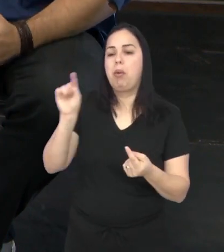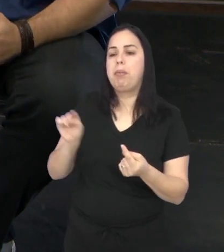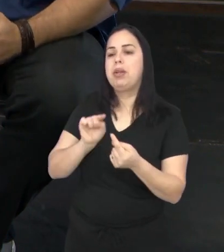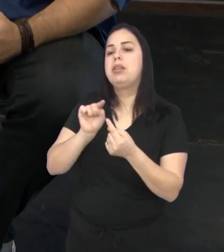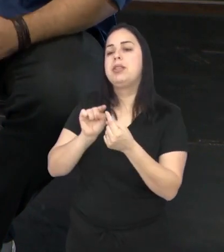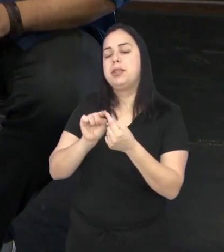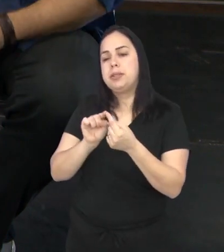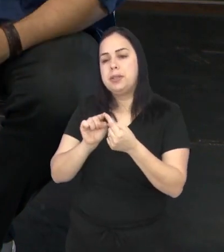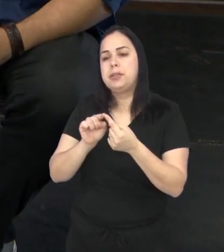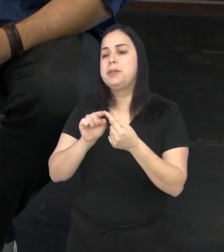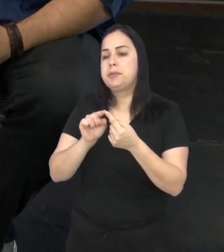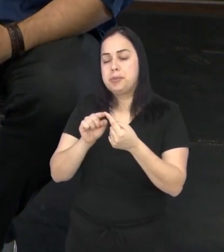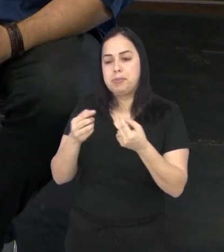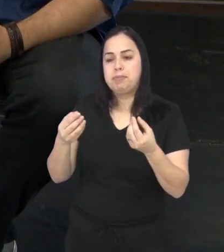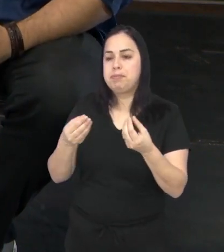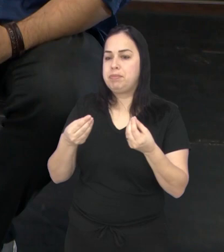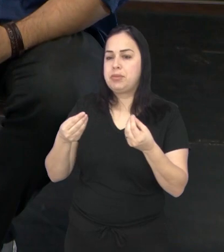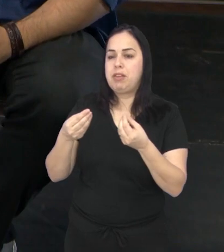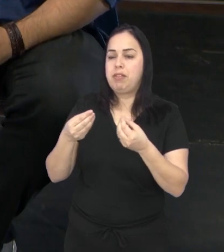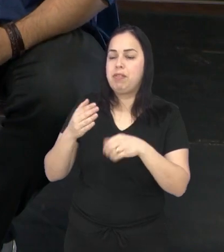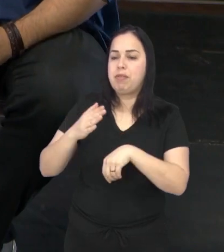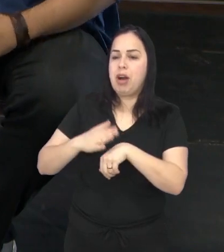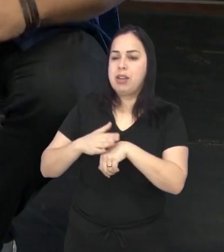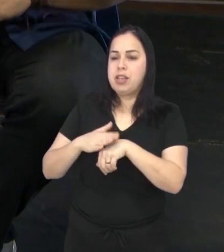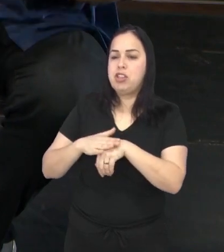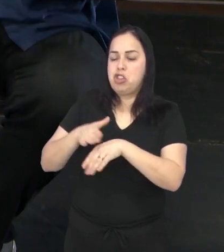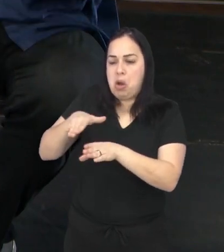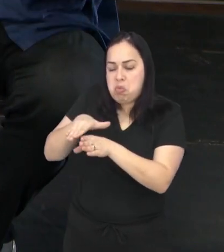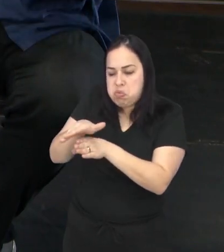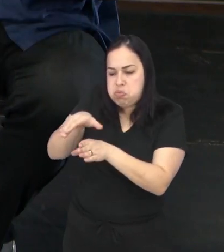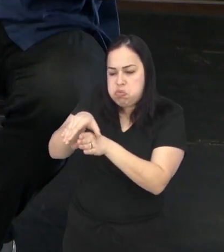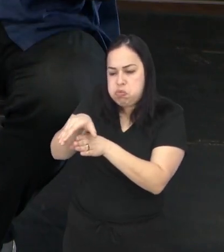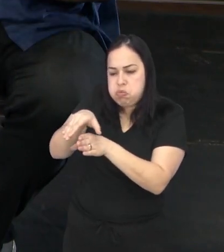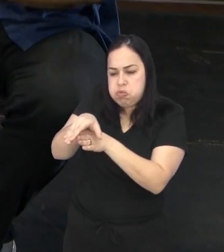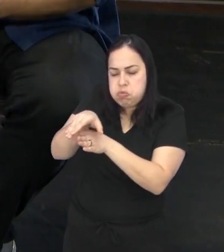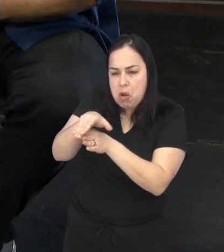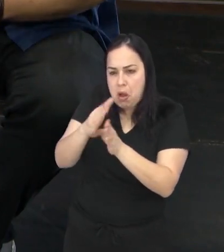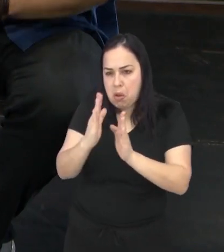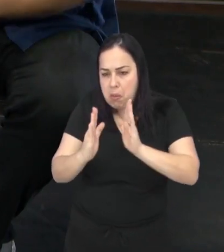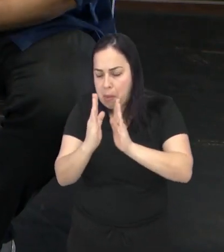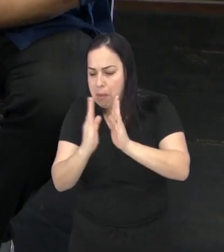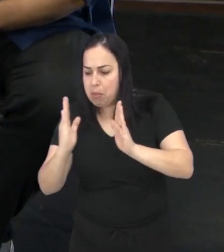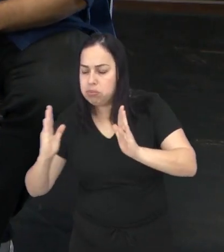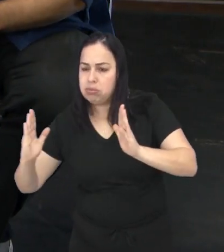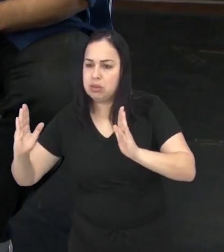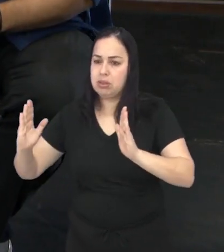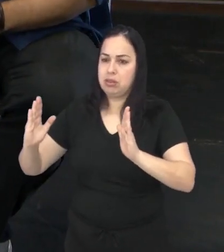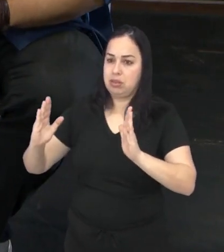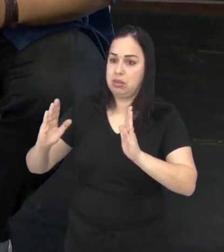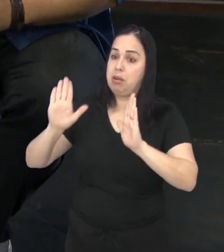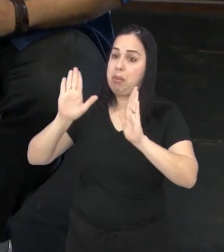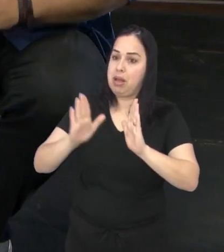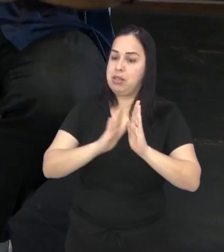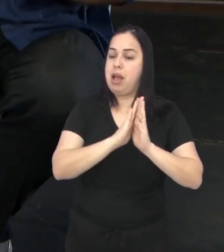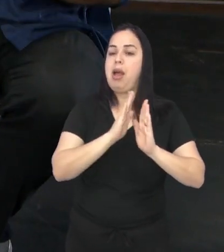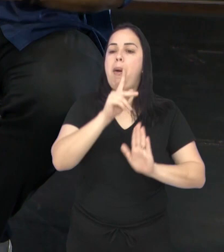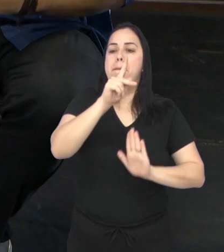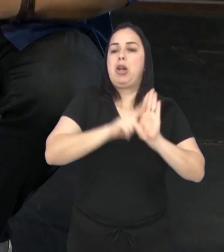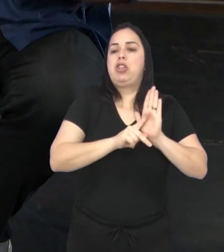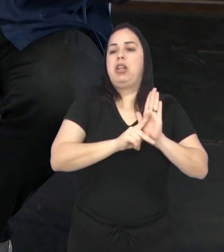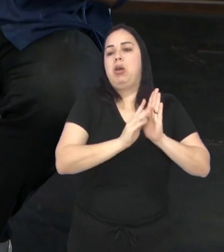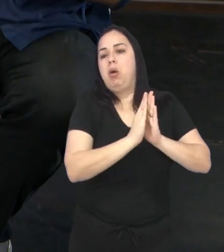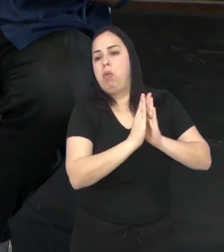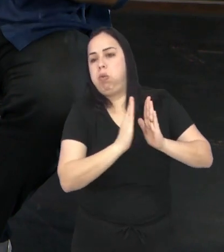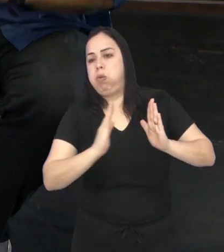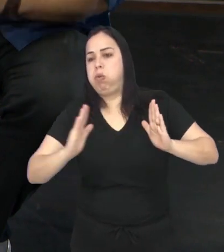fazer uma incubadora do artista. Ela é um projeto mais a longo prazo, mas isso